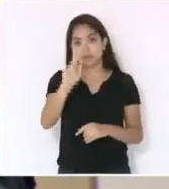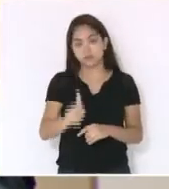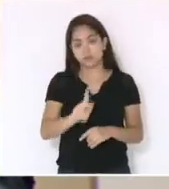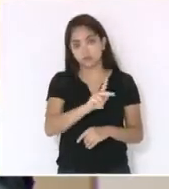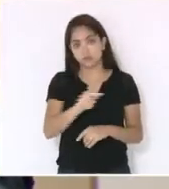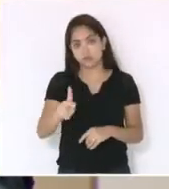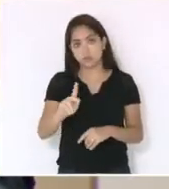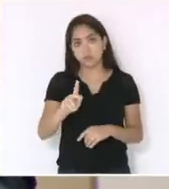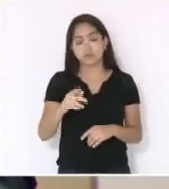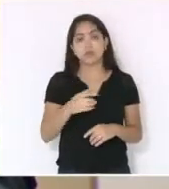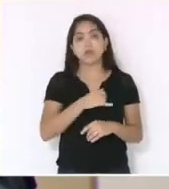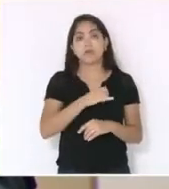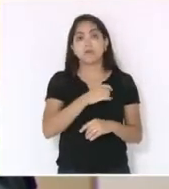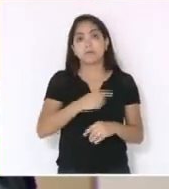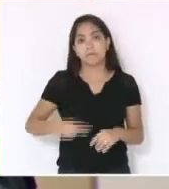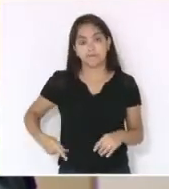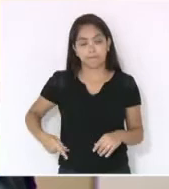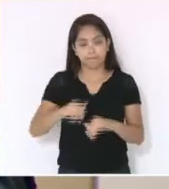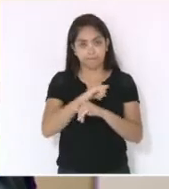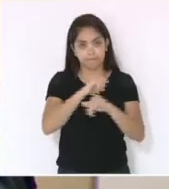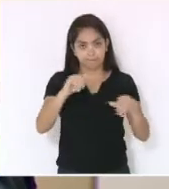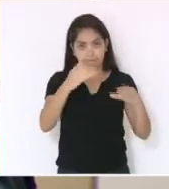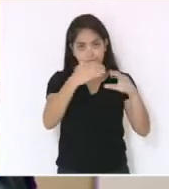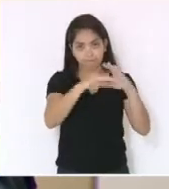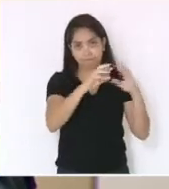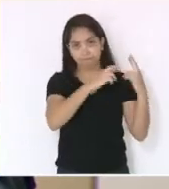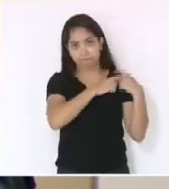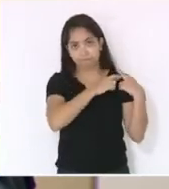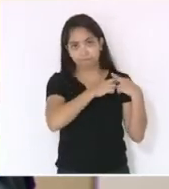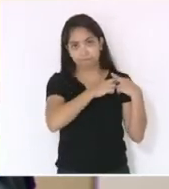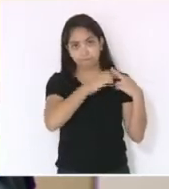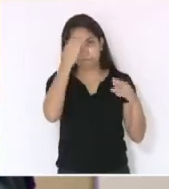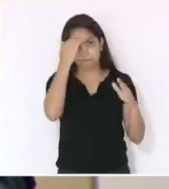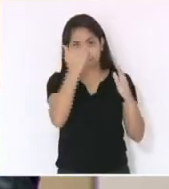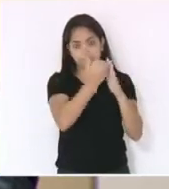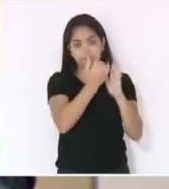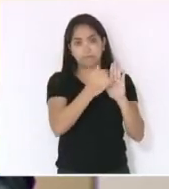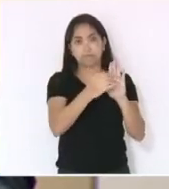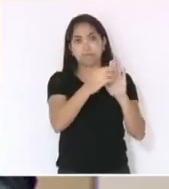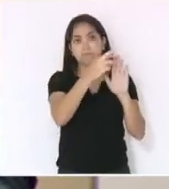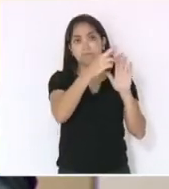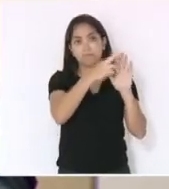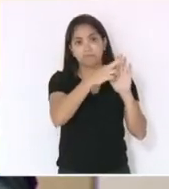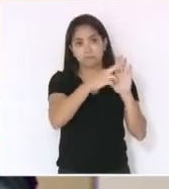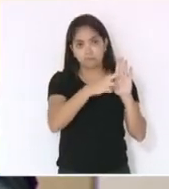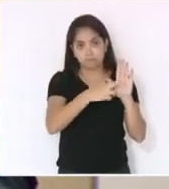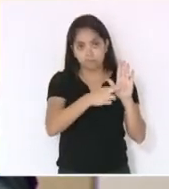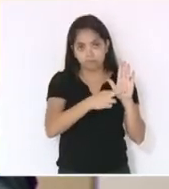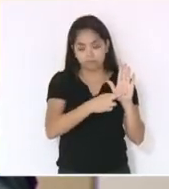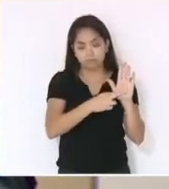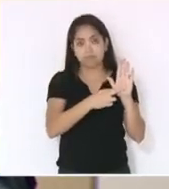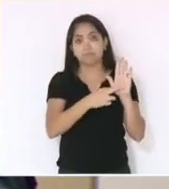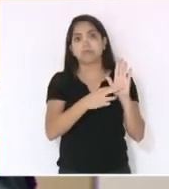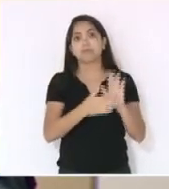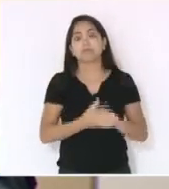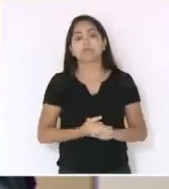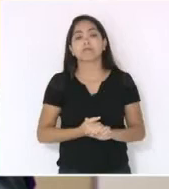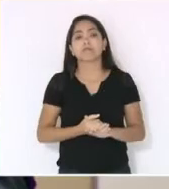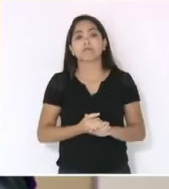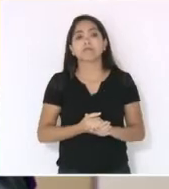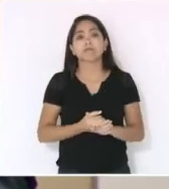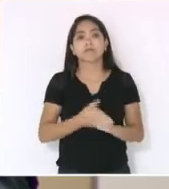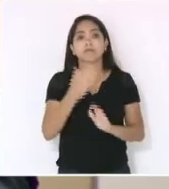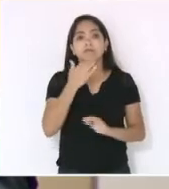Baldecira. Esta presidência comunica e encaminhará aos destinatários, conforme determina o regimento interno, as seguintes indicações,